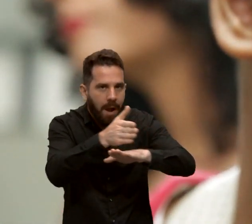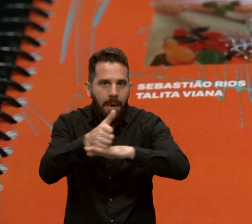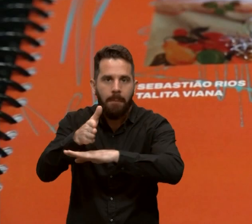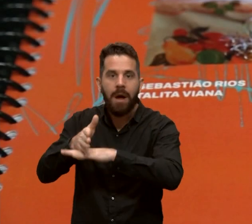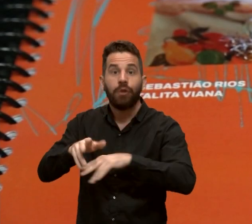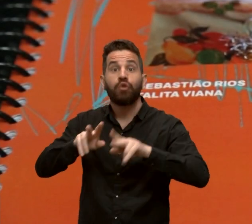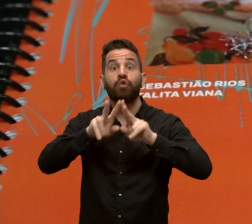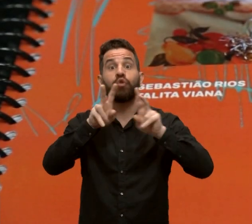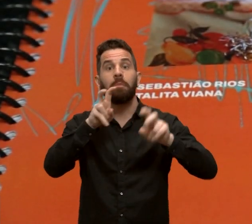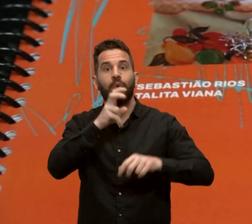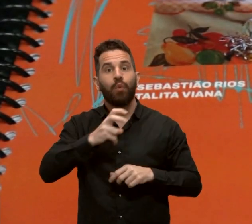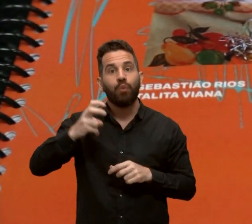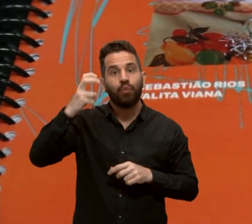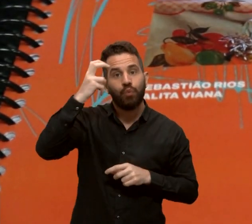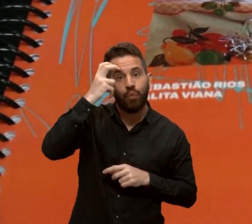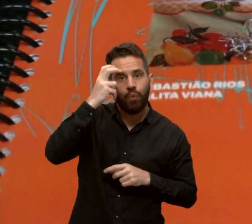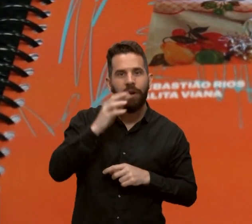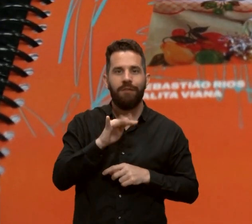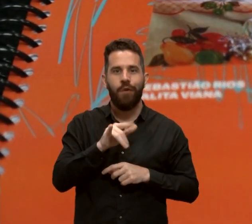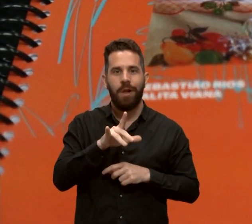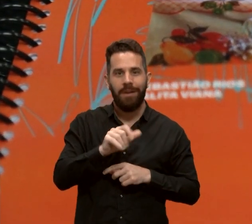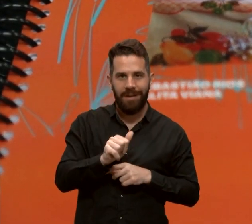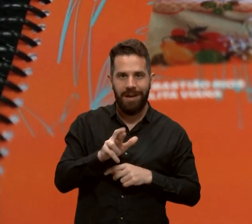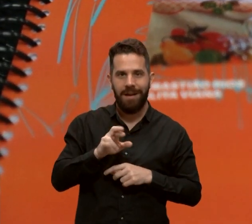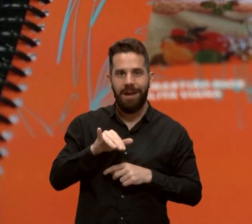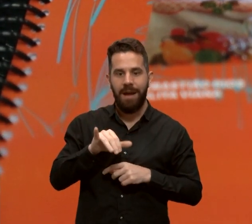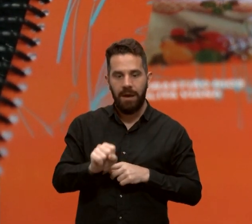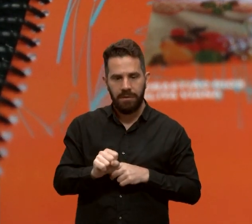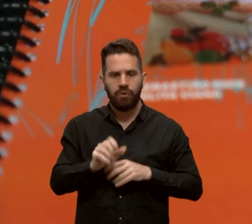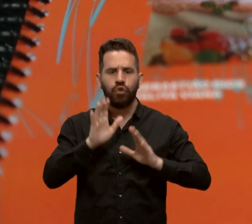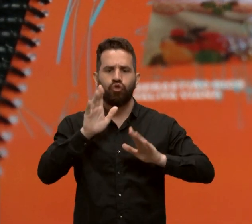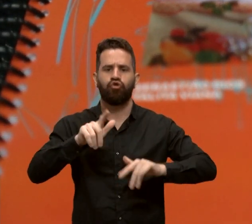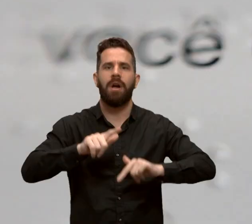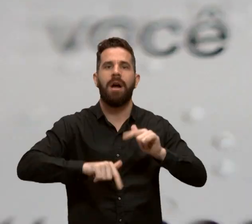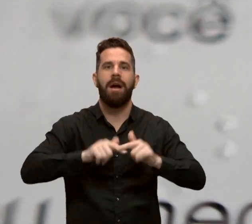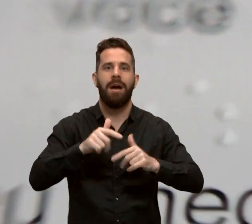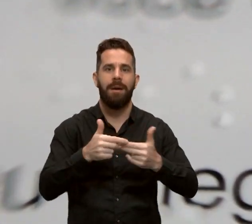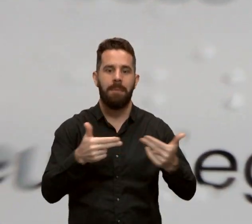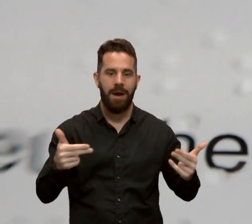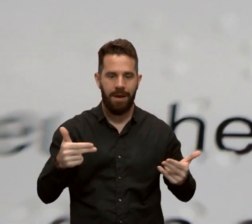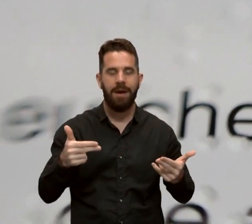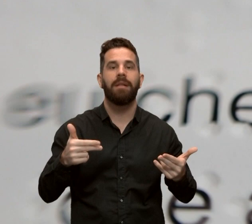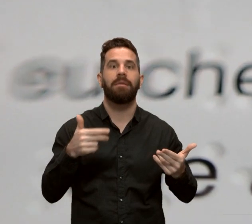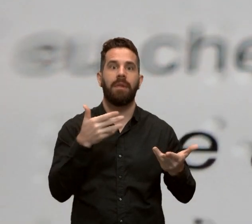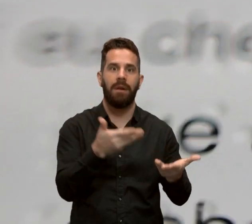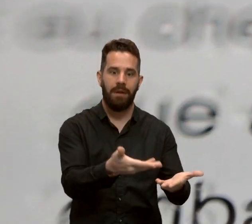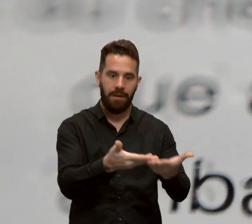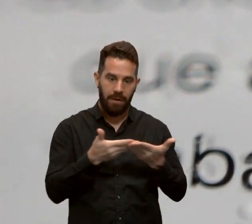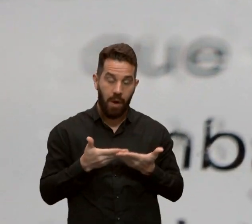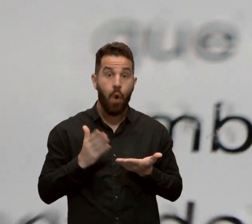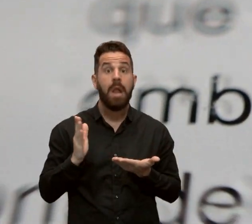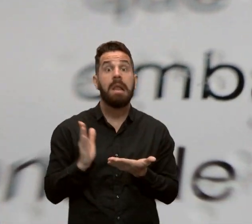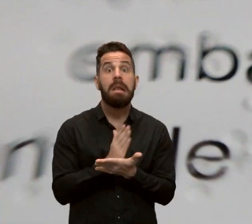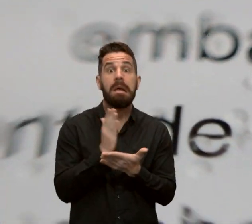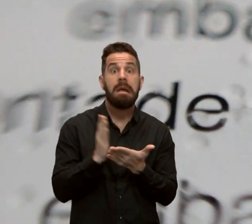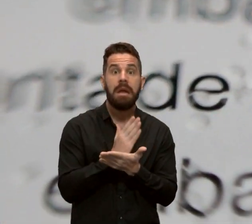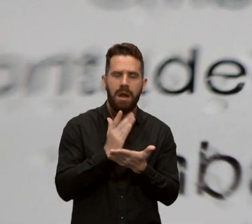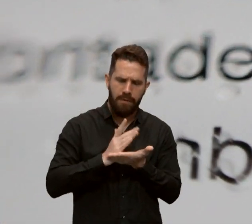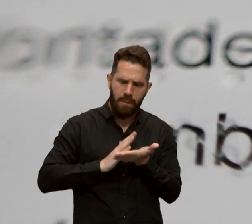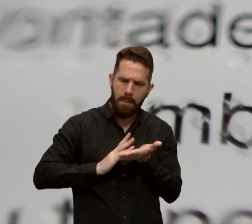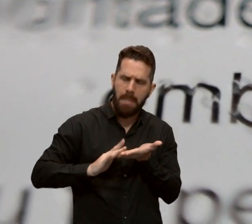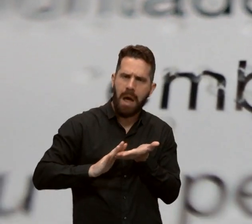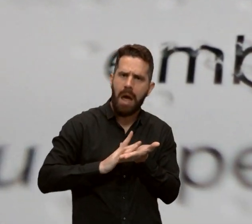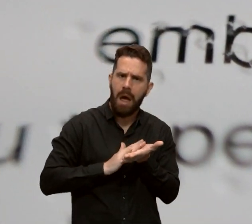Reis. Nós fomos contemplados também com material acessível, como livros em braille, que traz essa